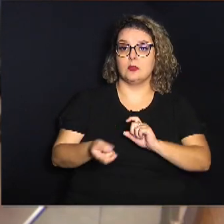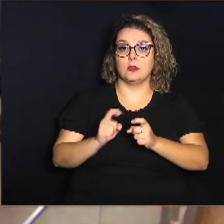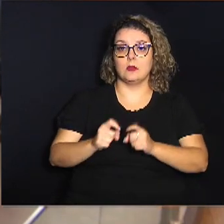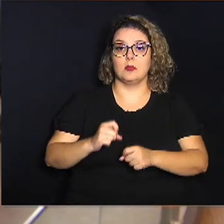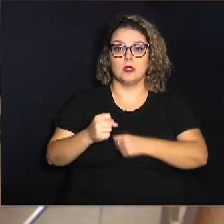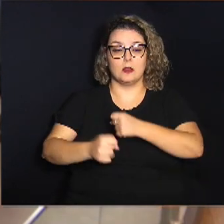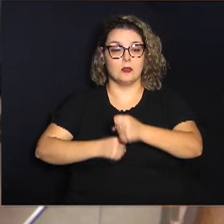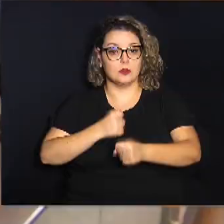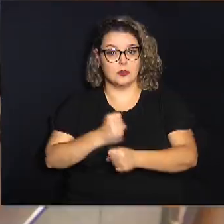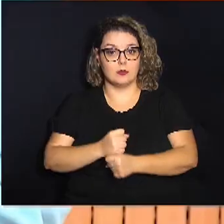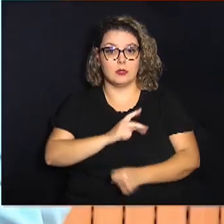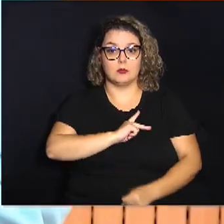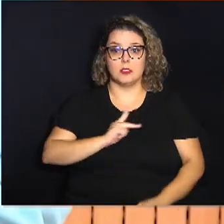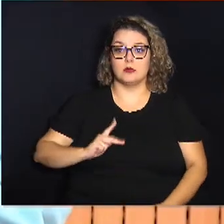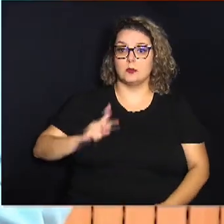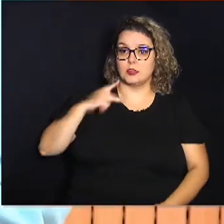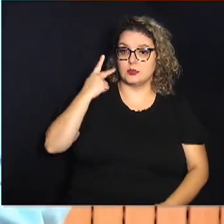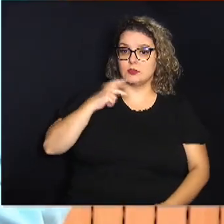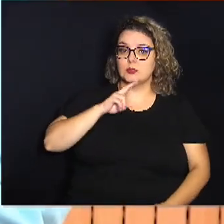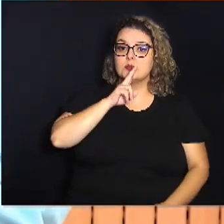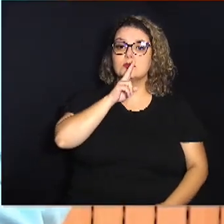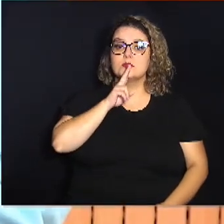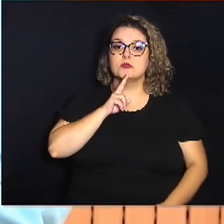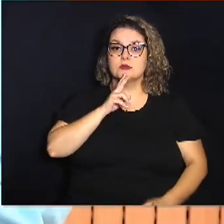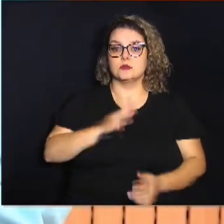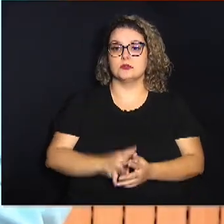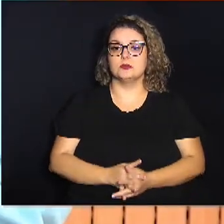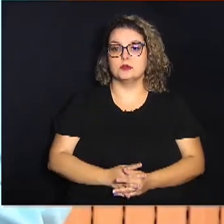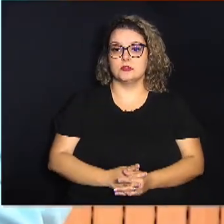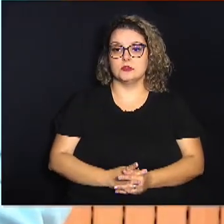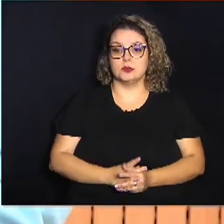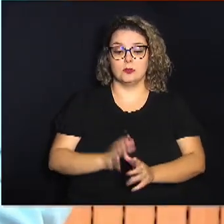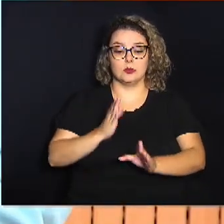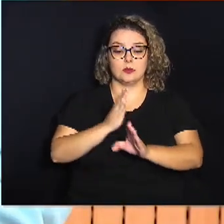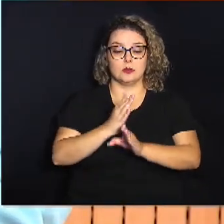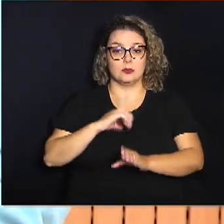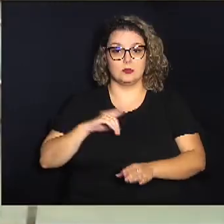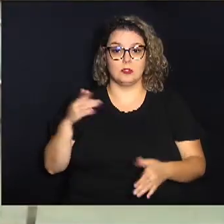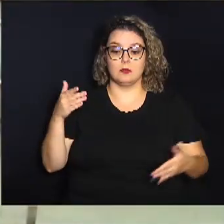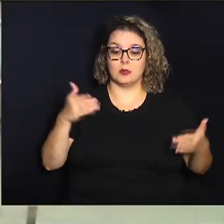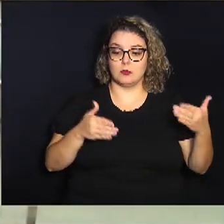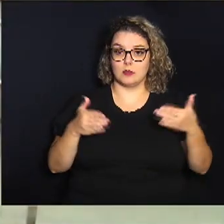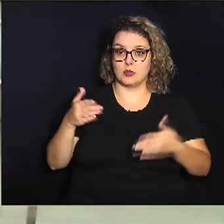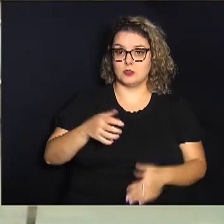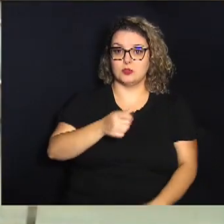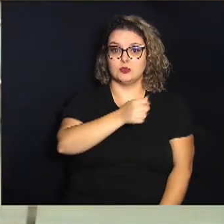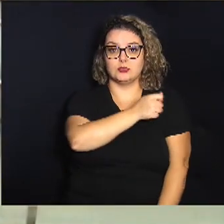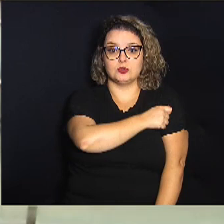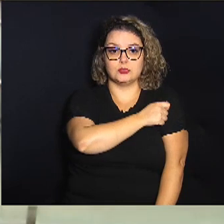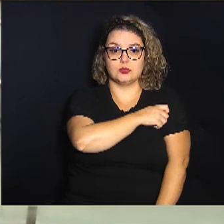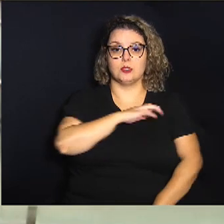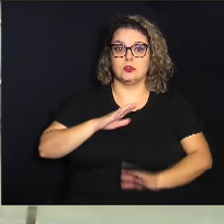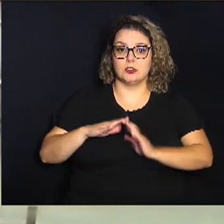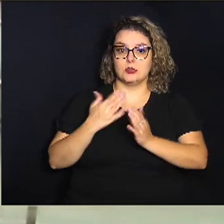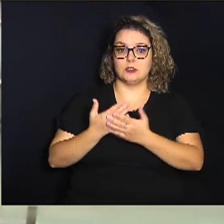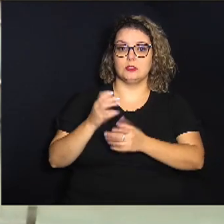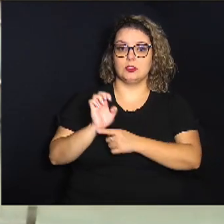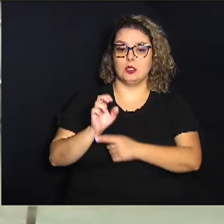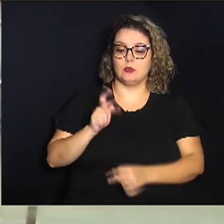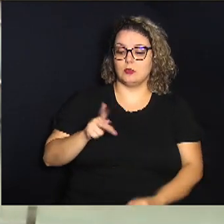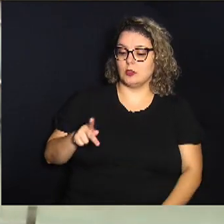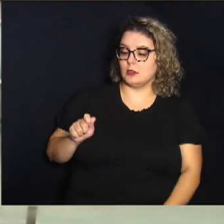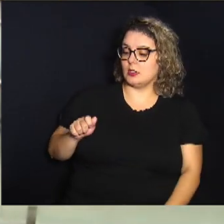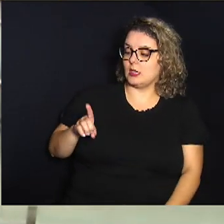ano. Presidida pelo vereador Nelson Ossiri, o encontro teve a participação dos alunos da Escola Estadual Professor